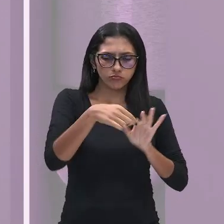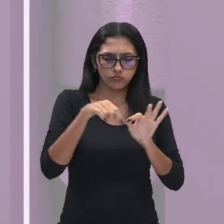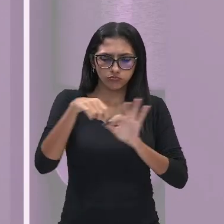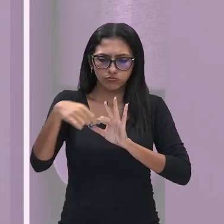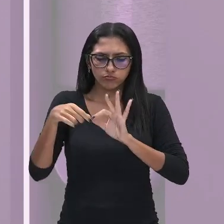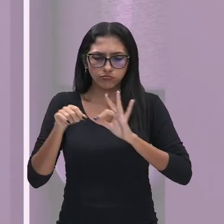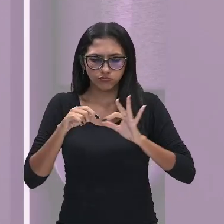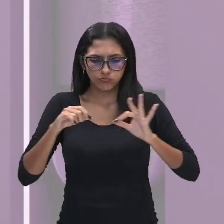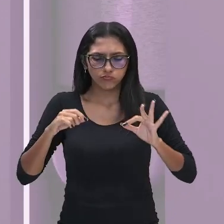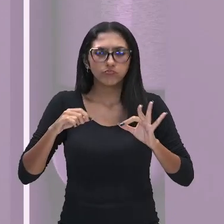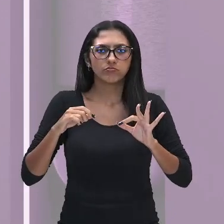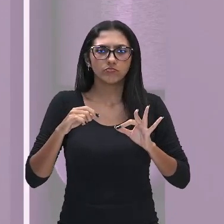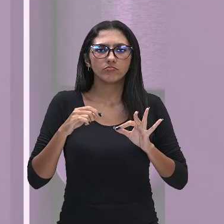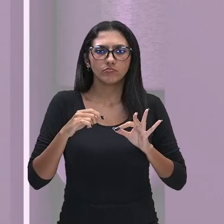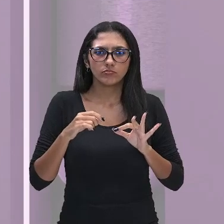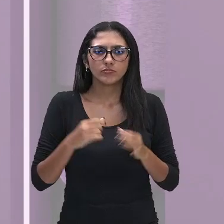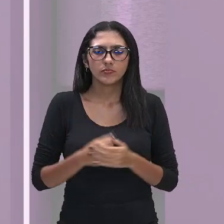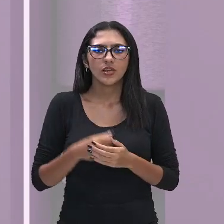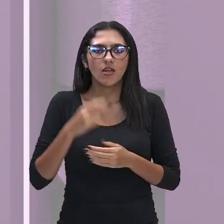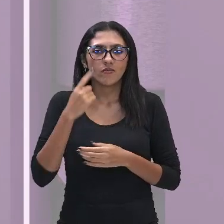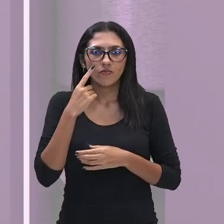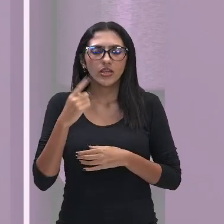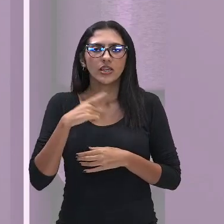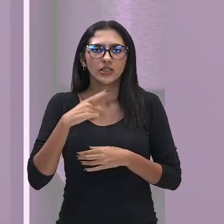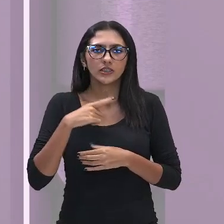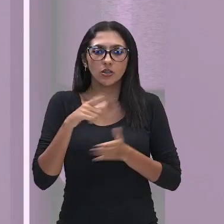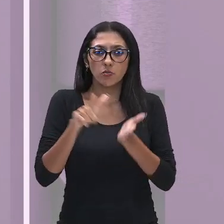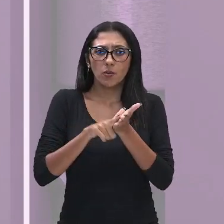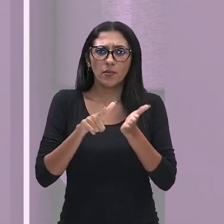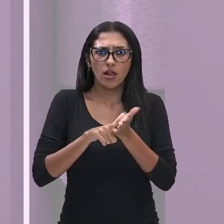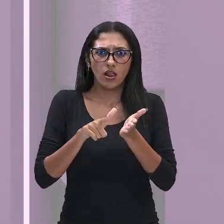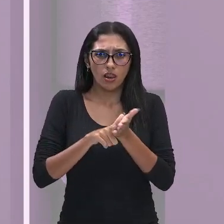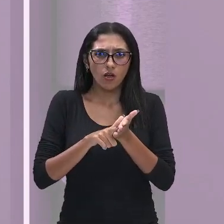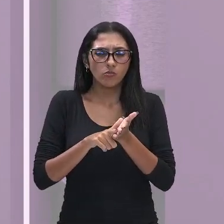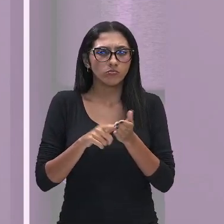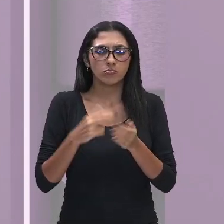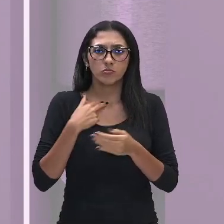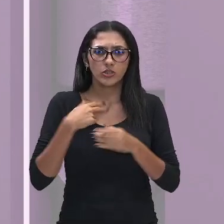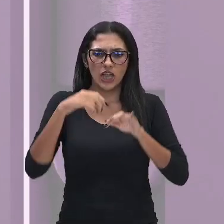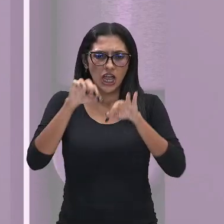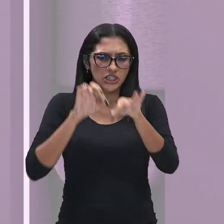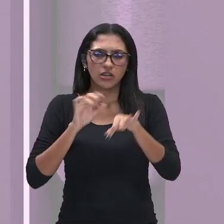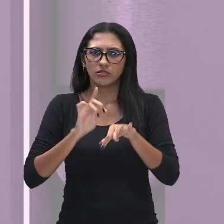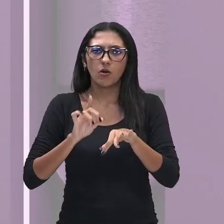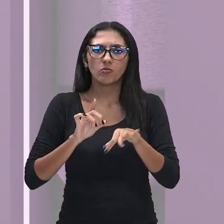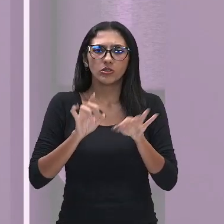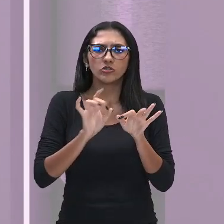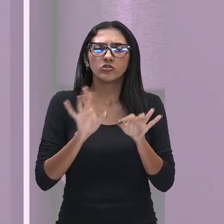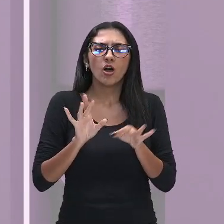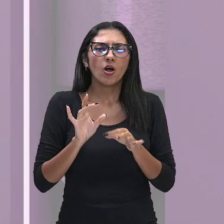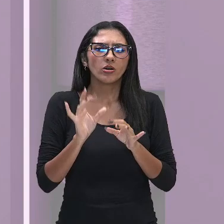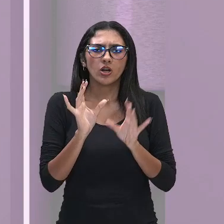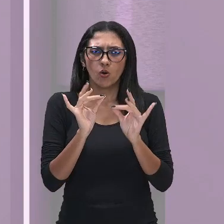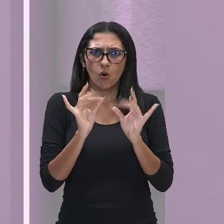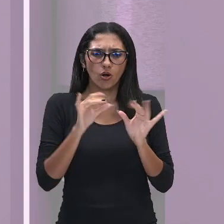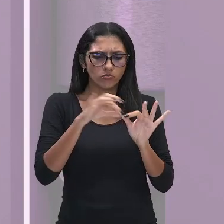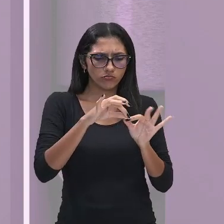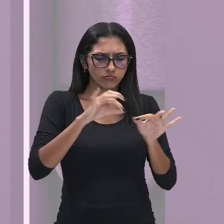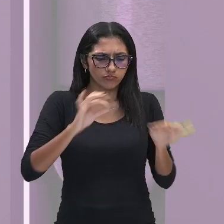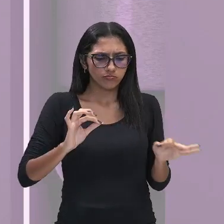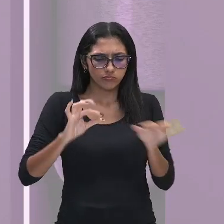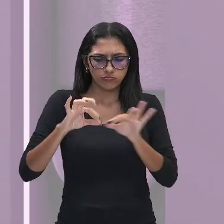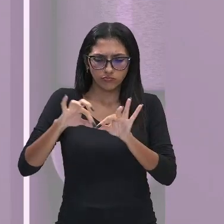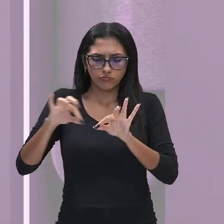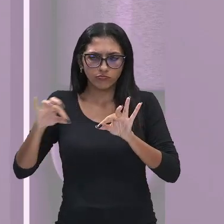você pega essa caixa de chocolate e você abre, não é rasgar, tá? É destacar